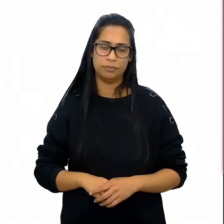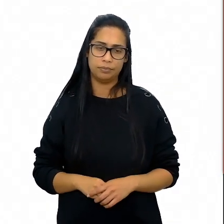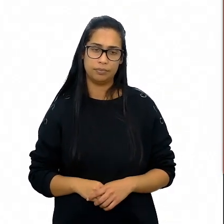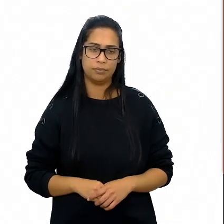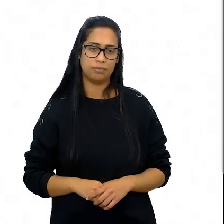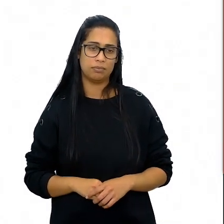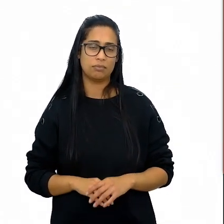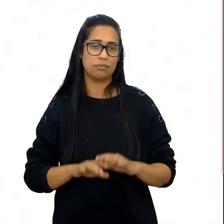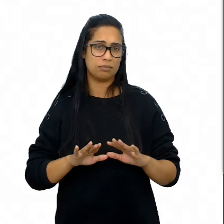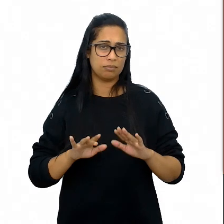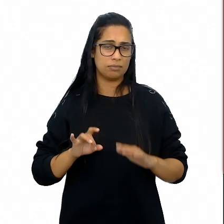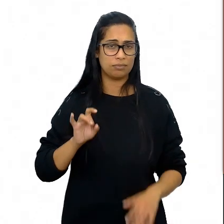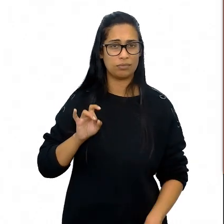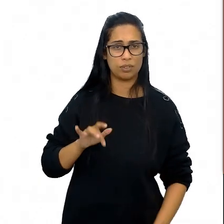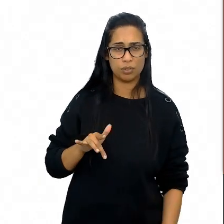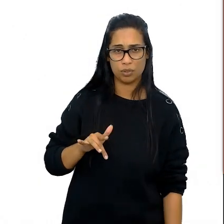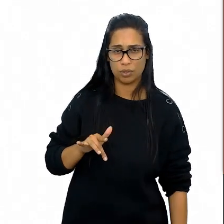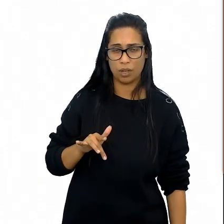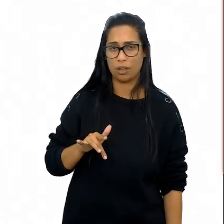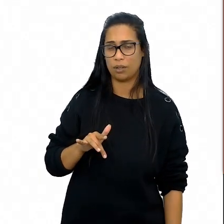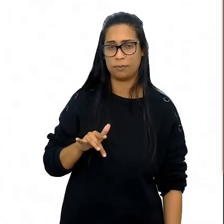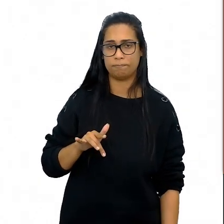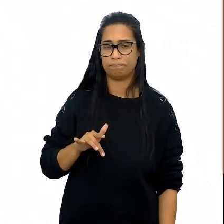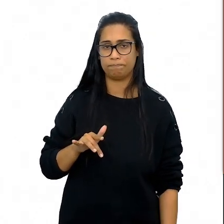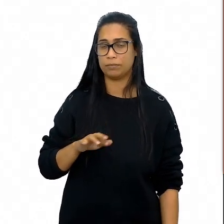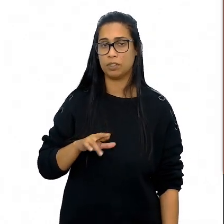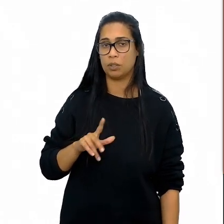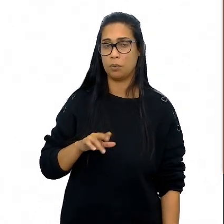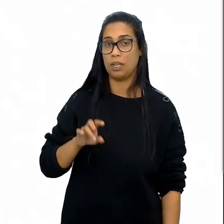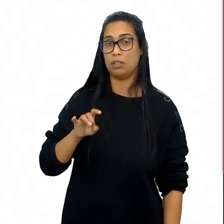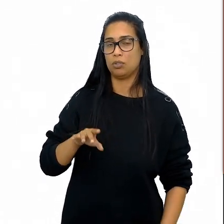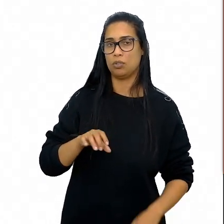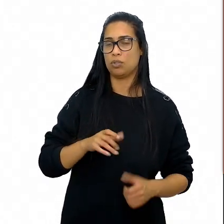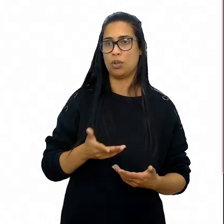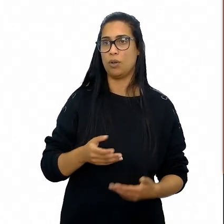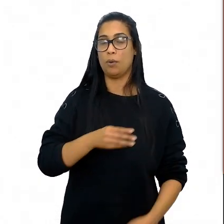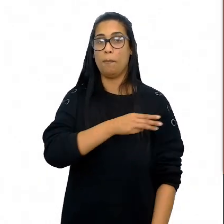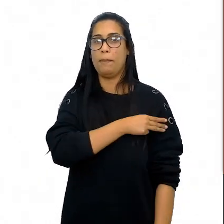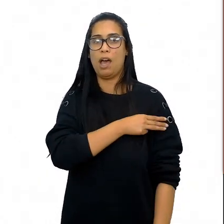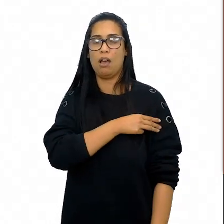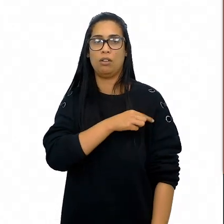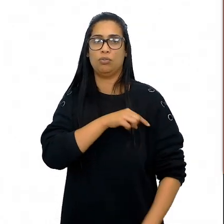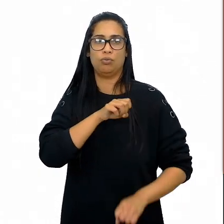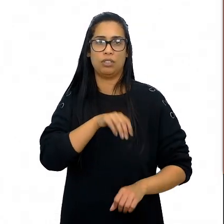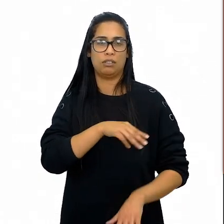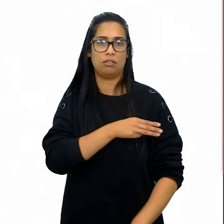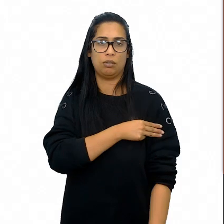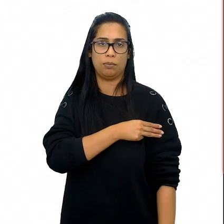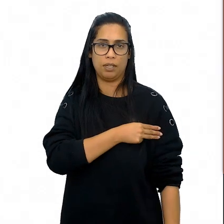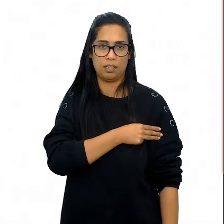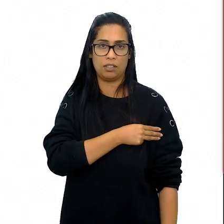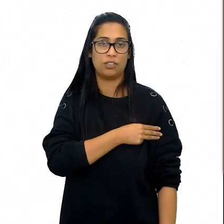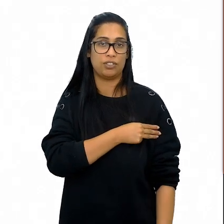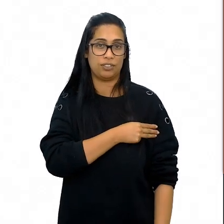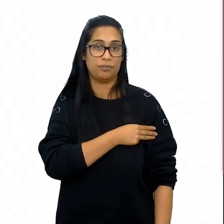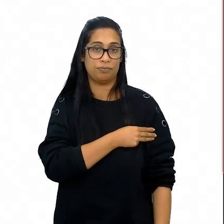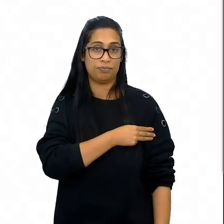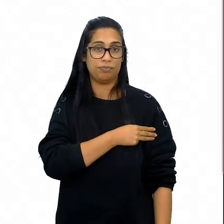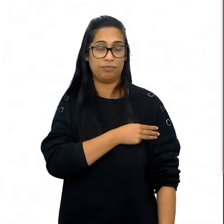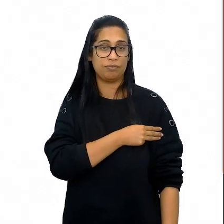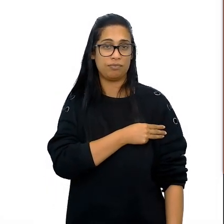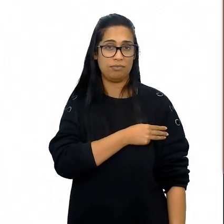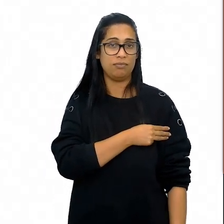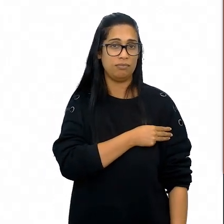só que aí não para aí aí eu fui para o ensino médio nós fomos para o ensino médio eu EA professora Rosana né